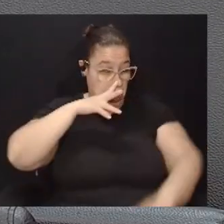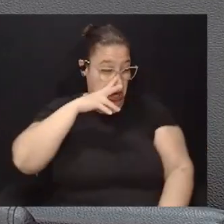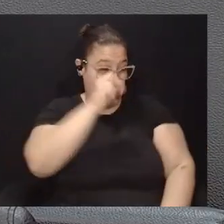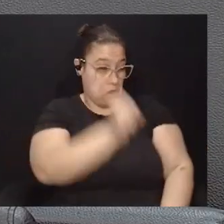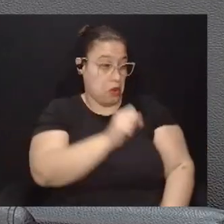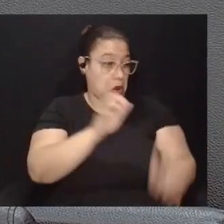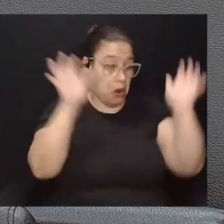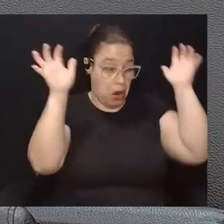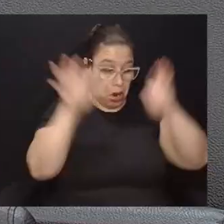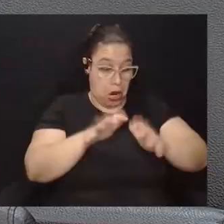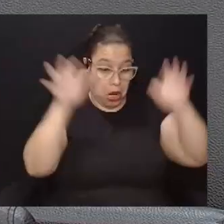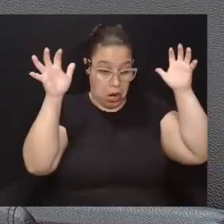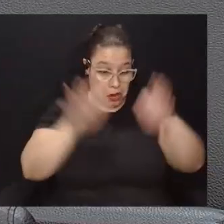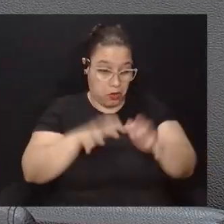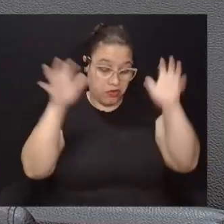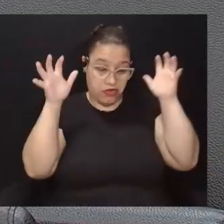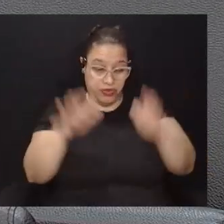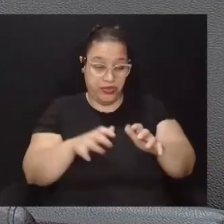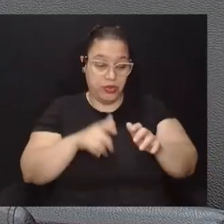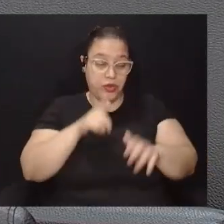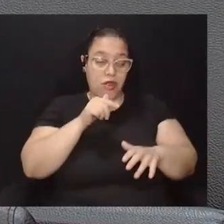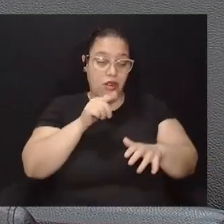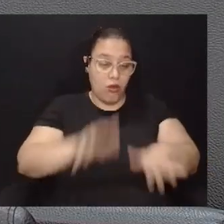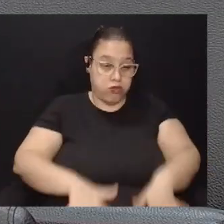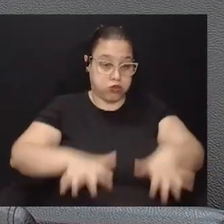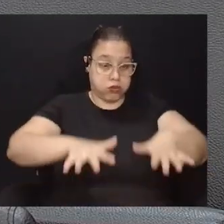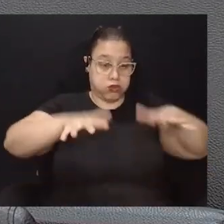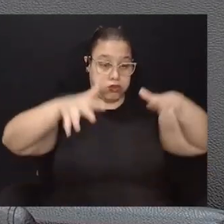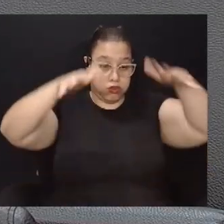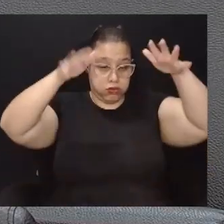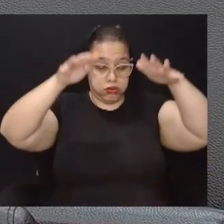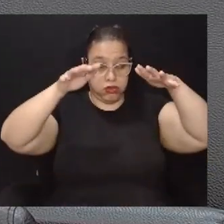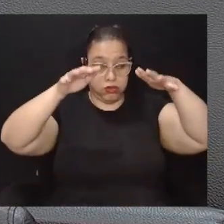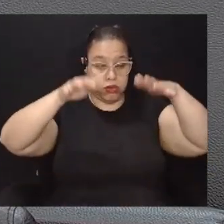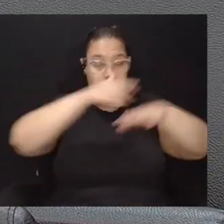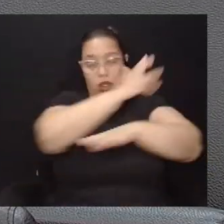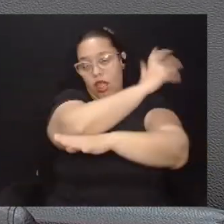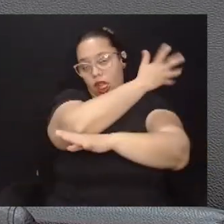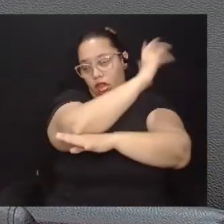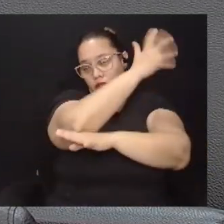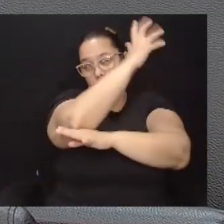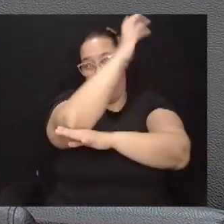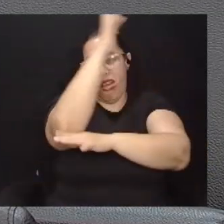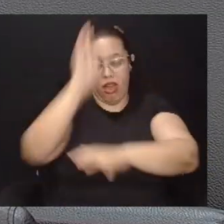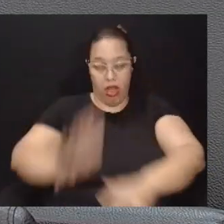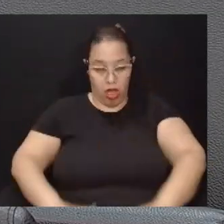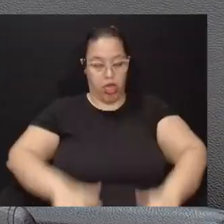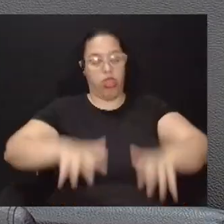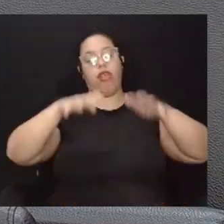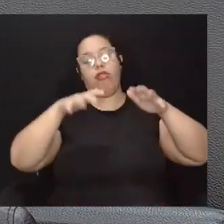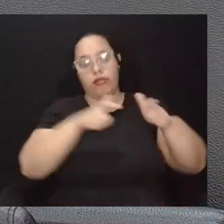E quando a gente tem aumento das chuvas, a gente tem muitas vezes enchente, crescente do mato, a gente vê